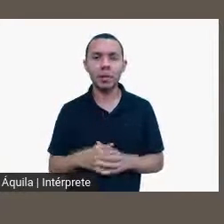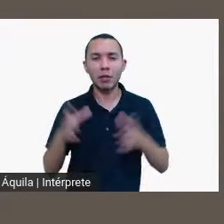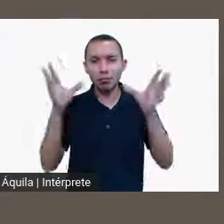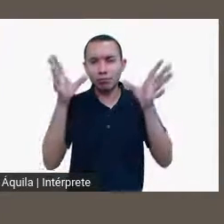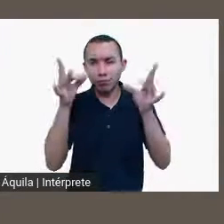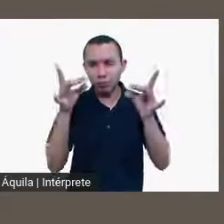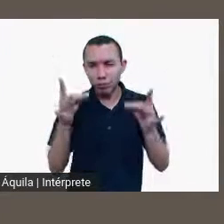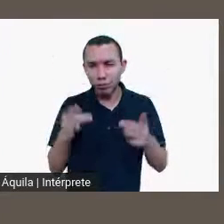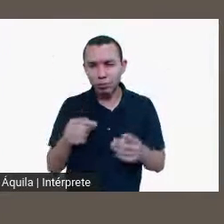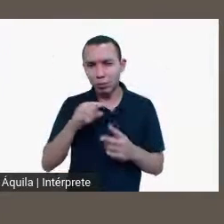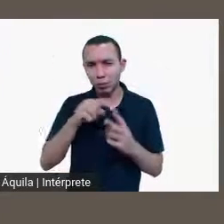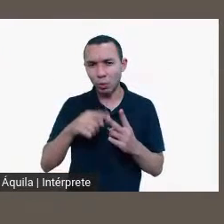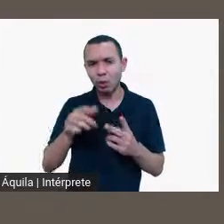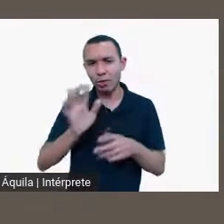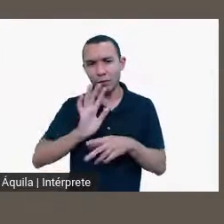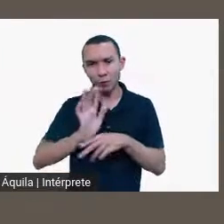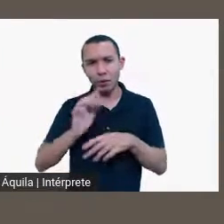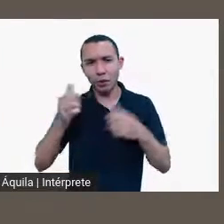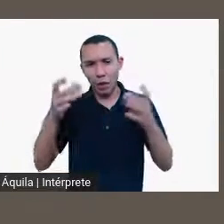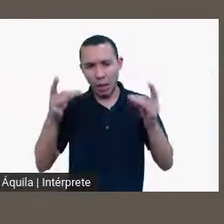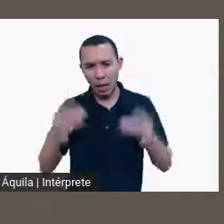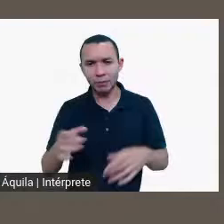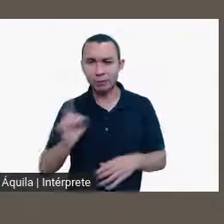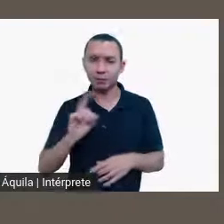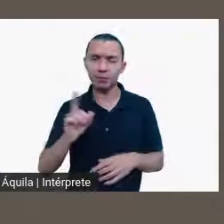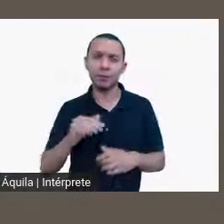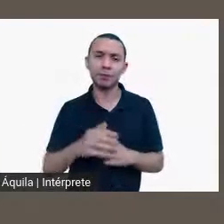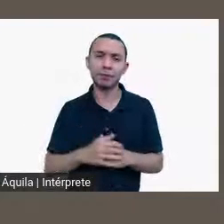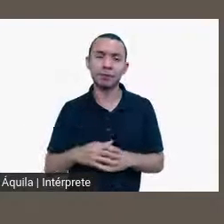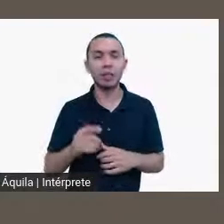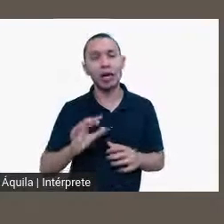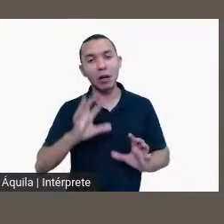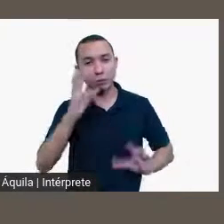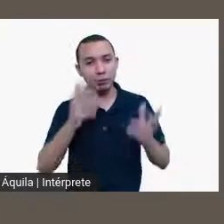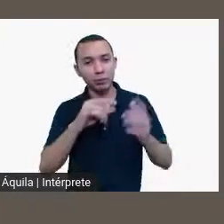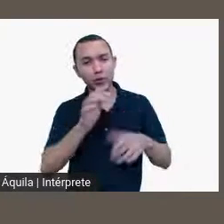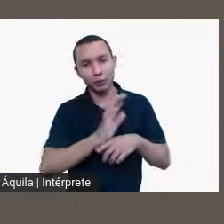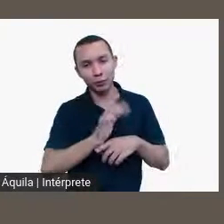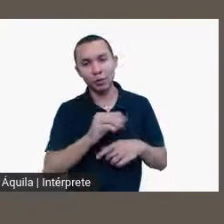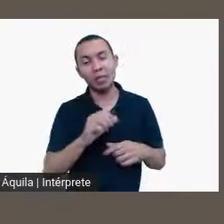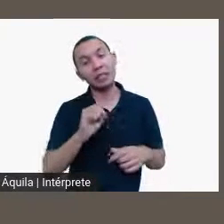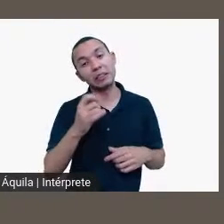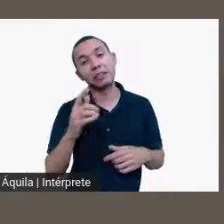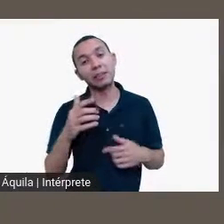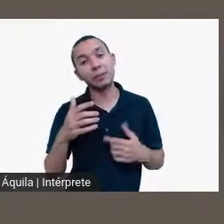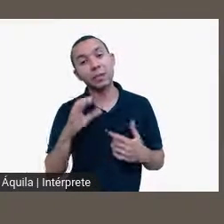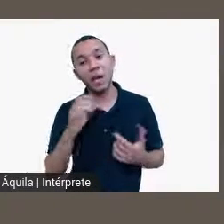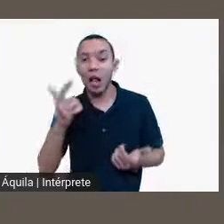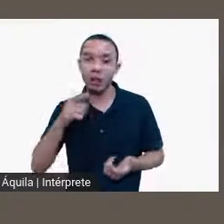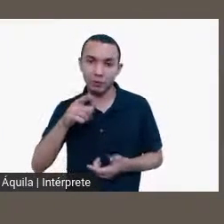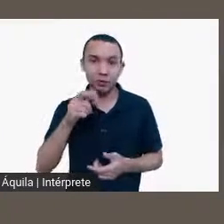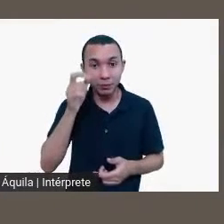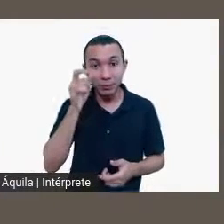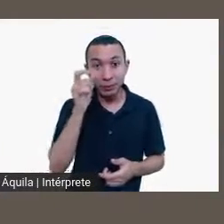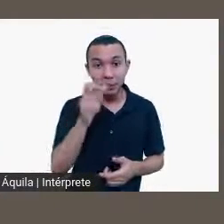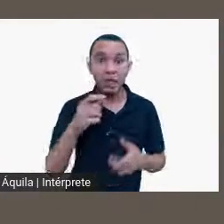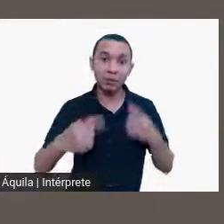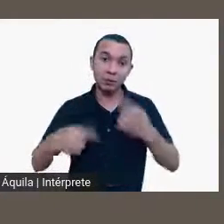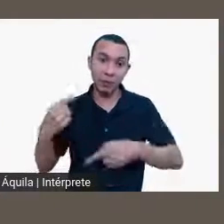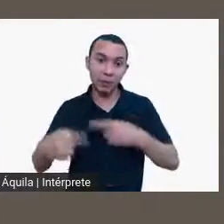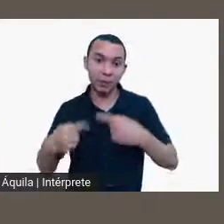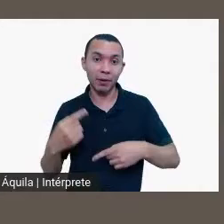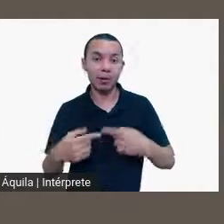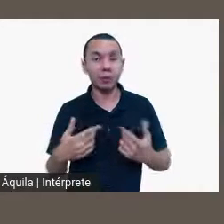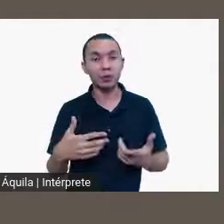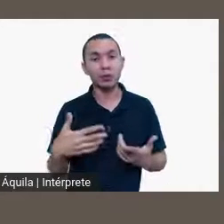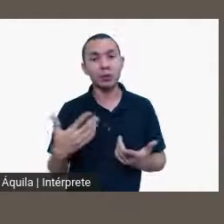dois, me interessa muito decorrências a partir do filme. Mas, claro, se houver interesse no tempo de debate, ou fora